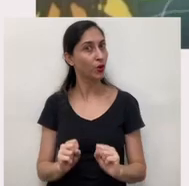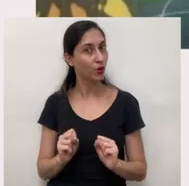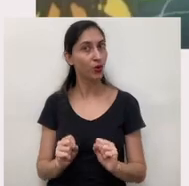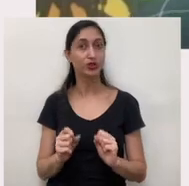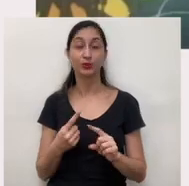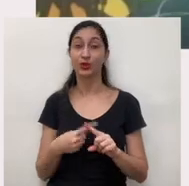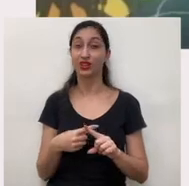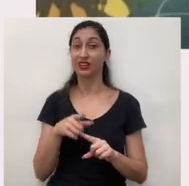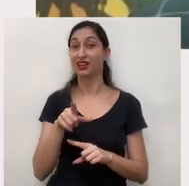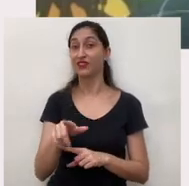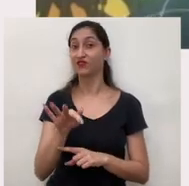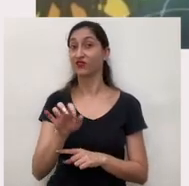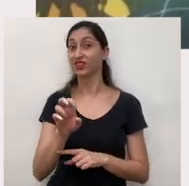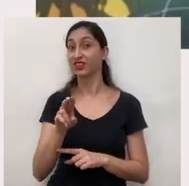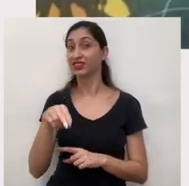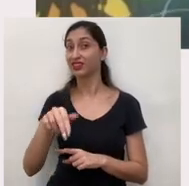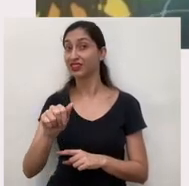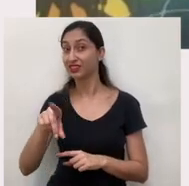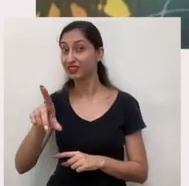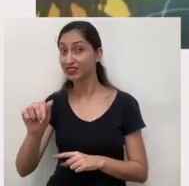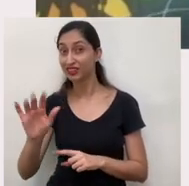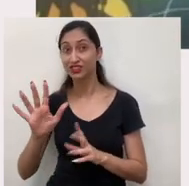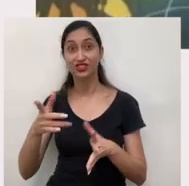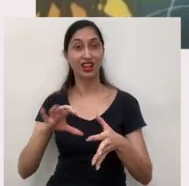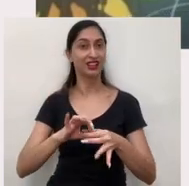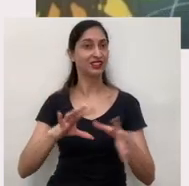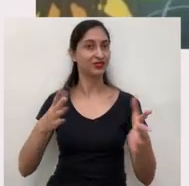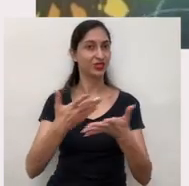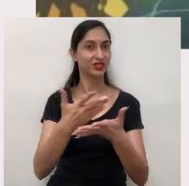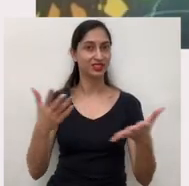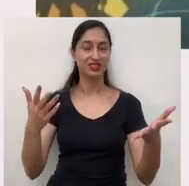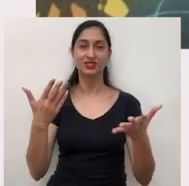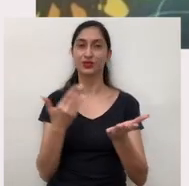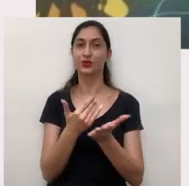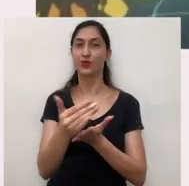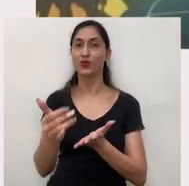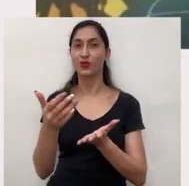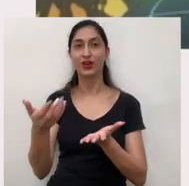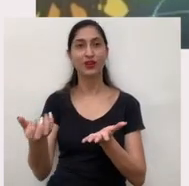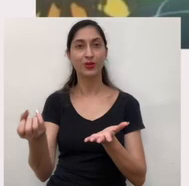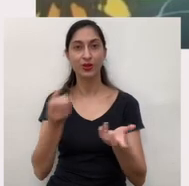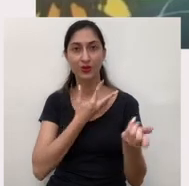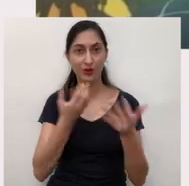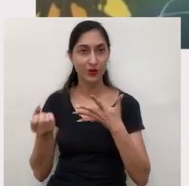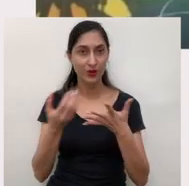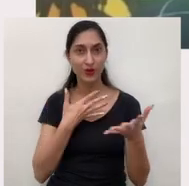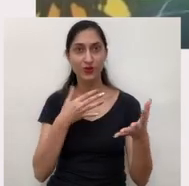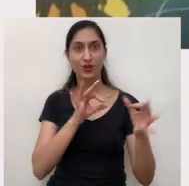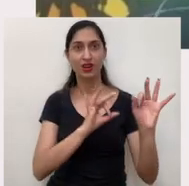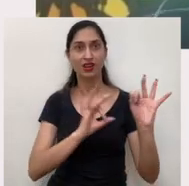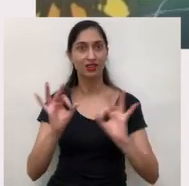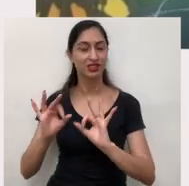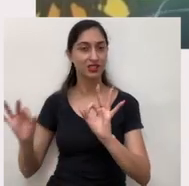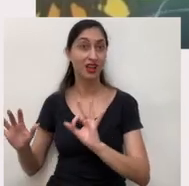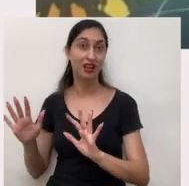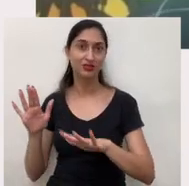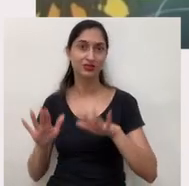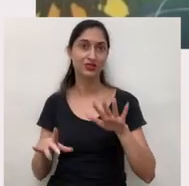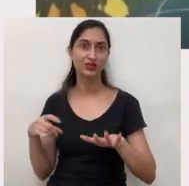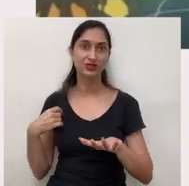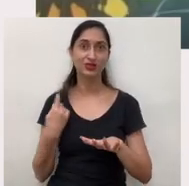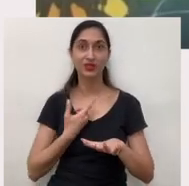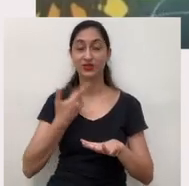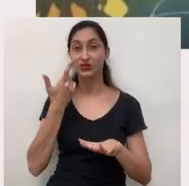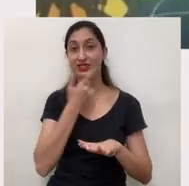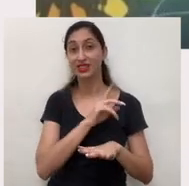Fernanda disponibiliza, de criar os seus jogos, os seus tetris de novos encaixes. Quem sabe a gente não consegue mais